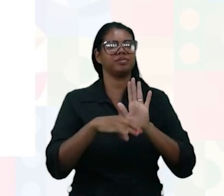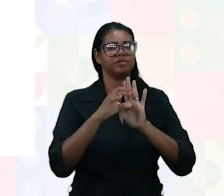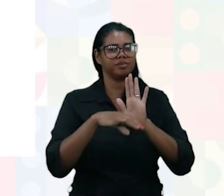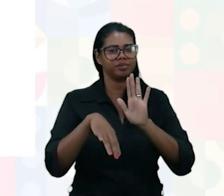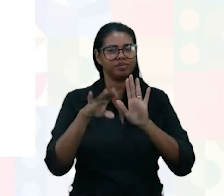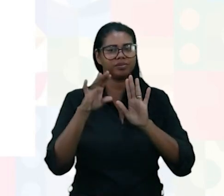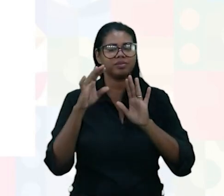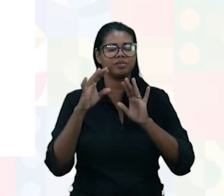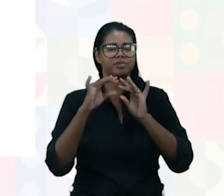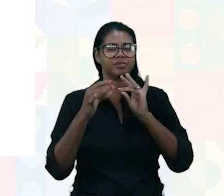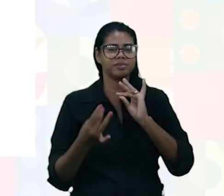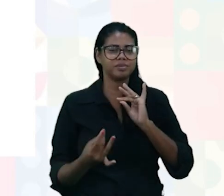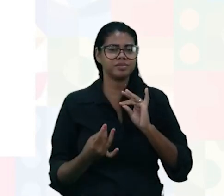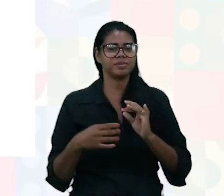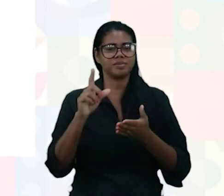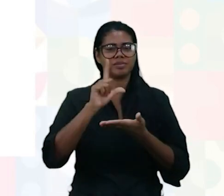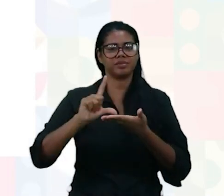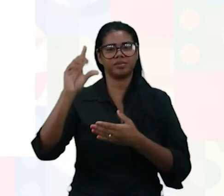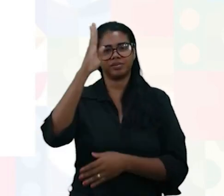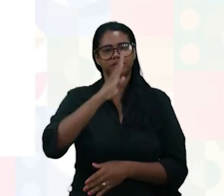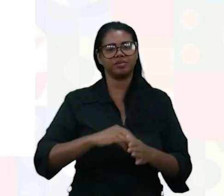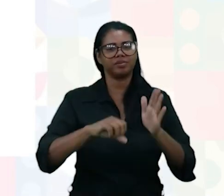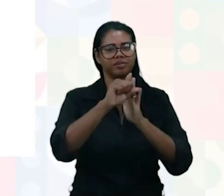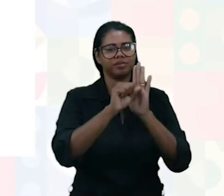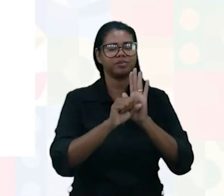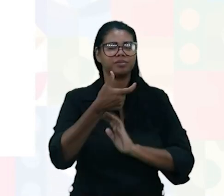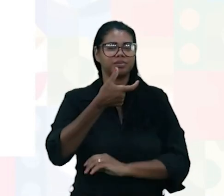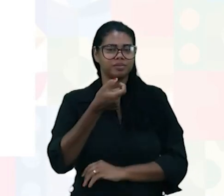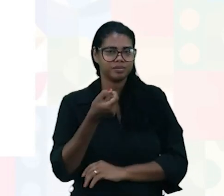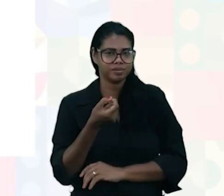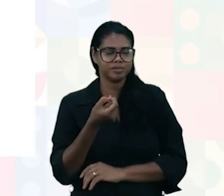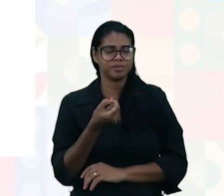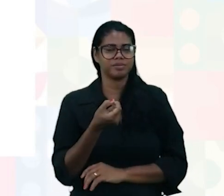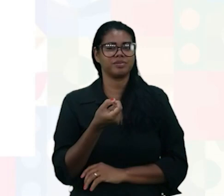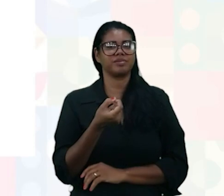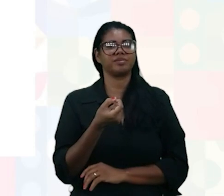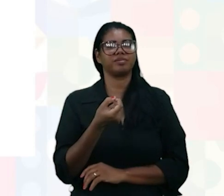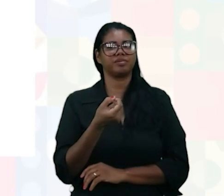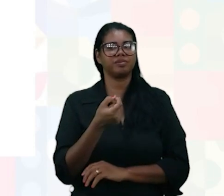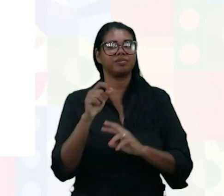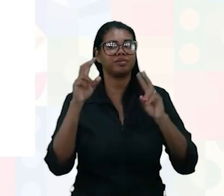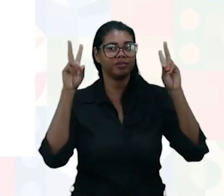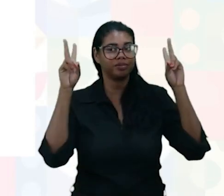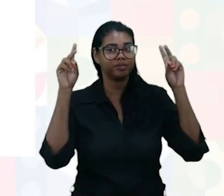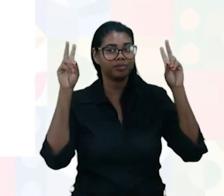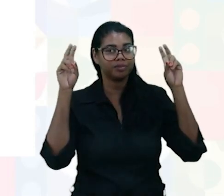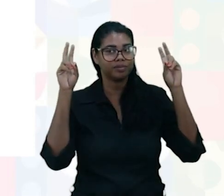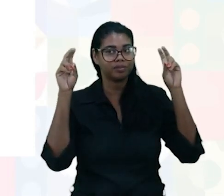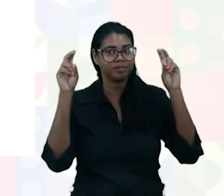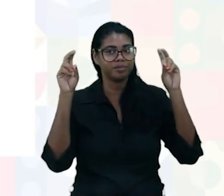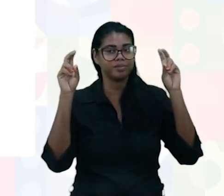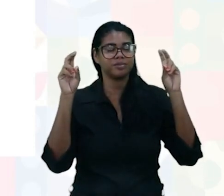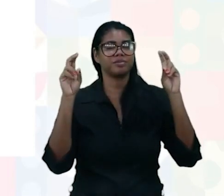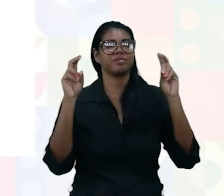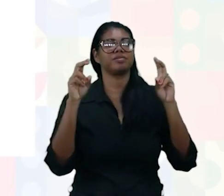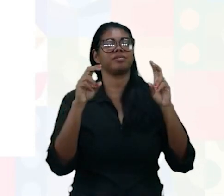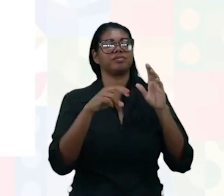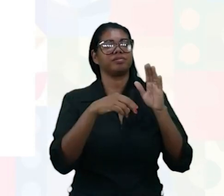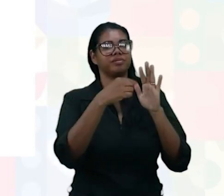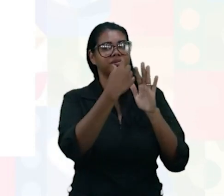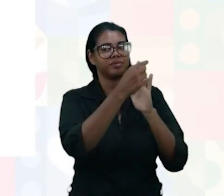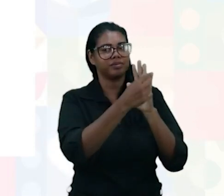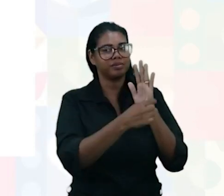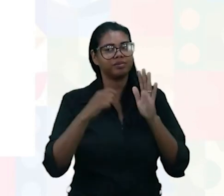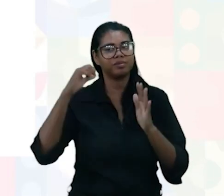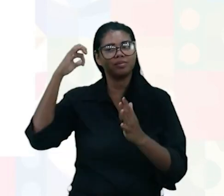exemplo, literatura brasileira no século XX. Então, a gente tem aí um tema e a gente tem, por exemplo, uma especificação histórica,